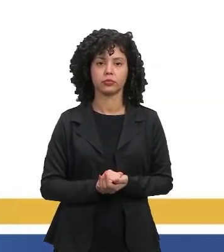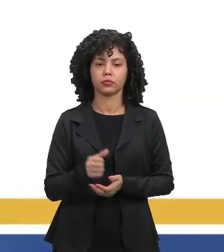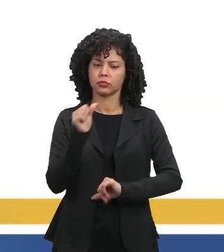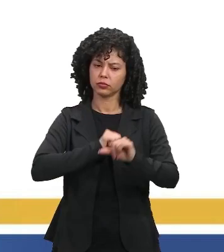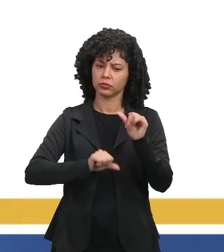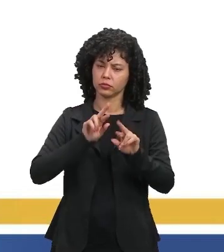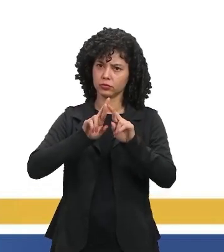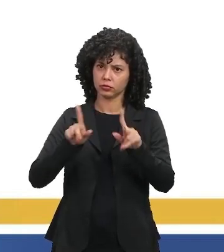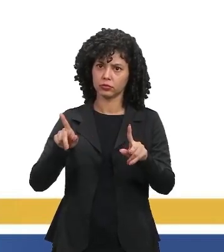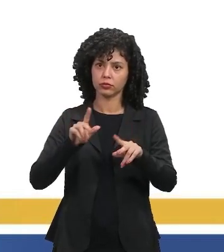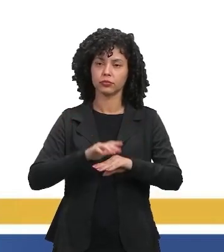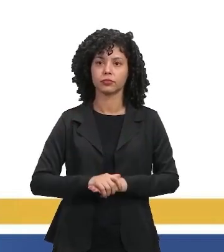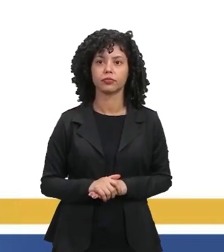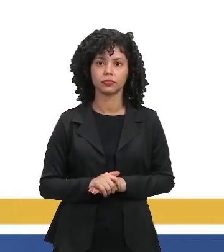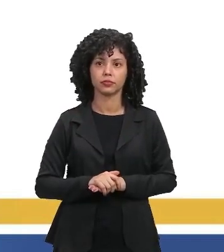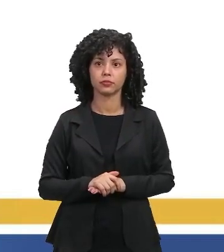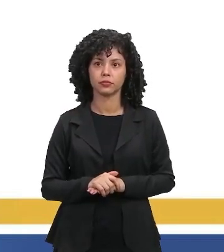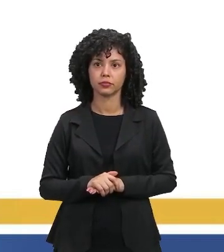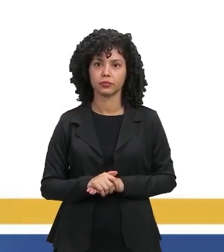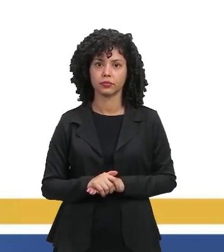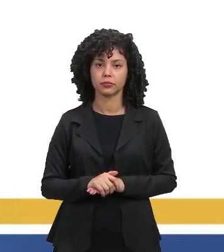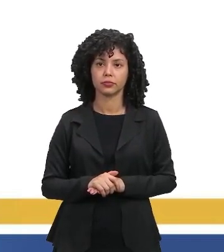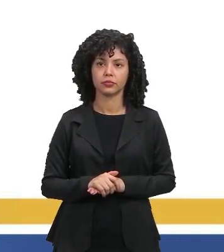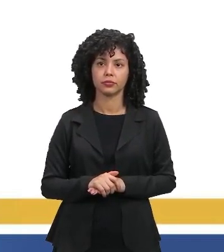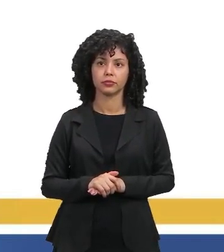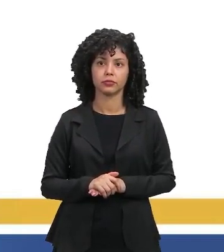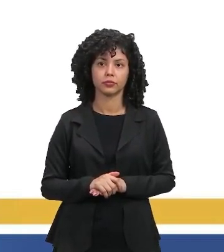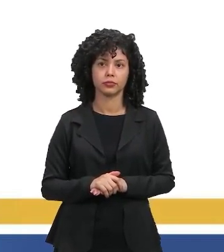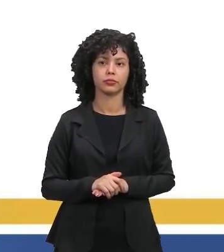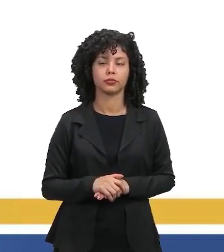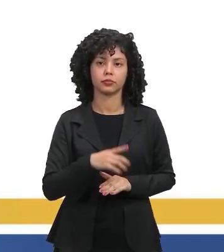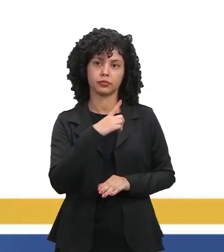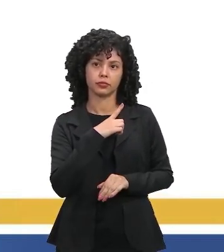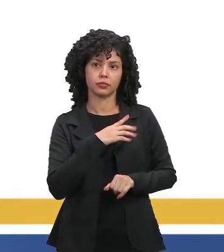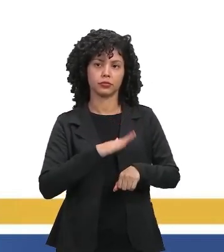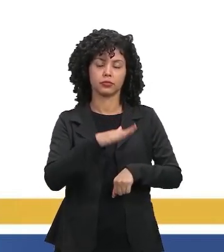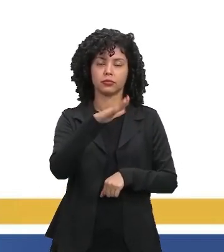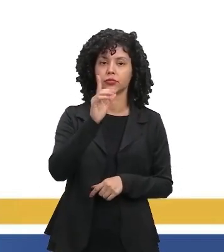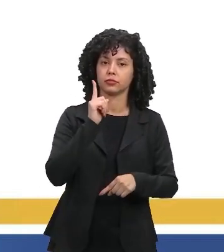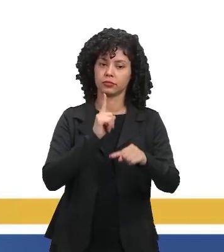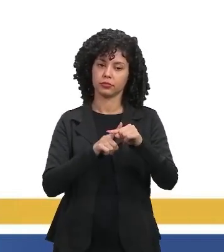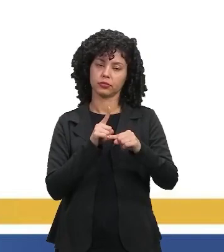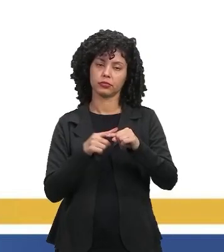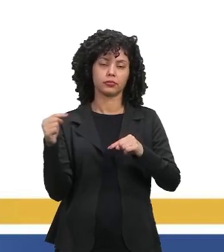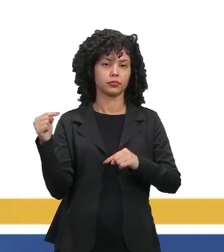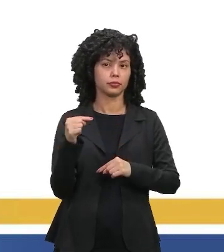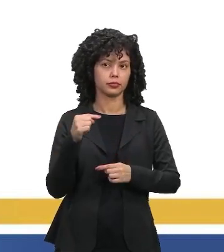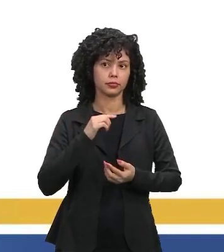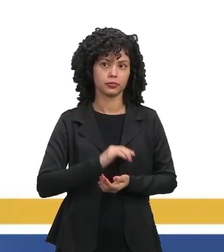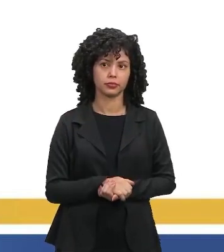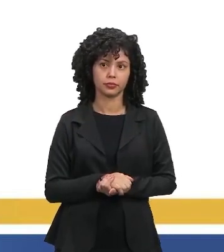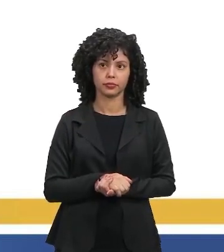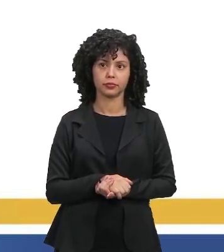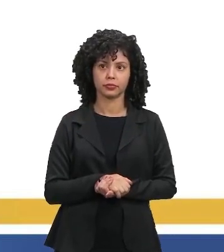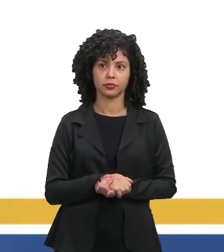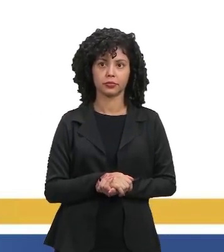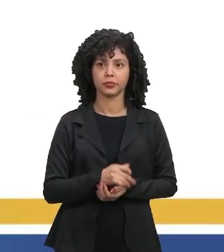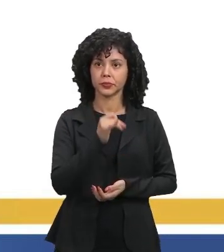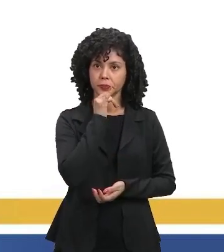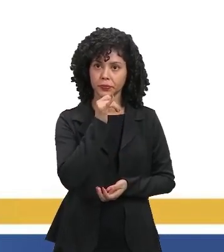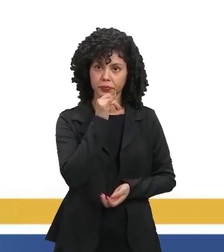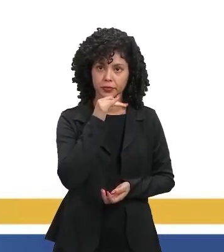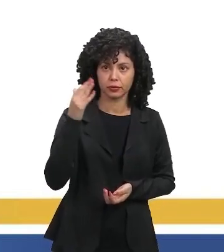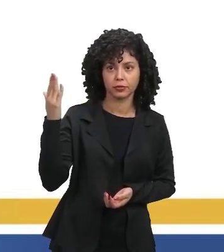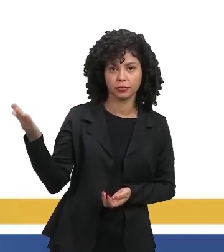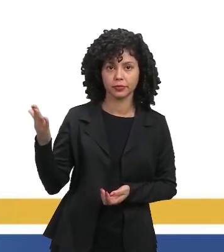de um cátion. É quando você tem mais cargas negativas do que positiva. Aí o exemplo que eu trouxe